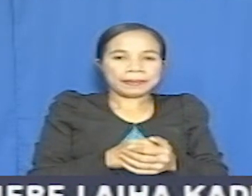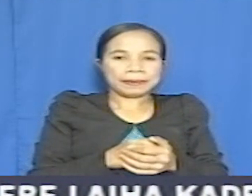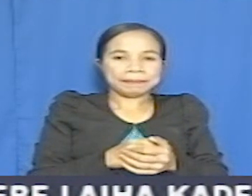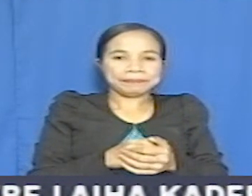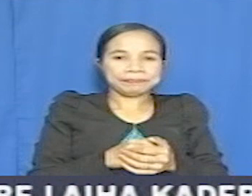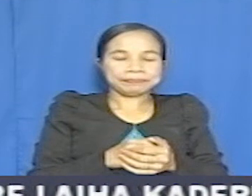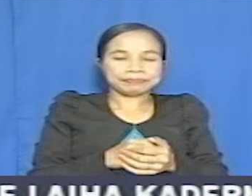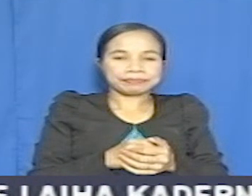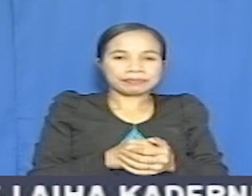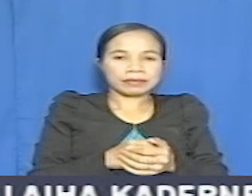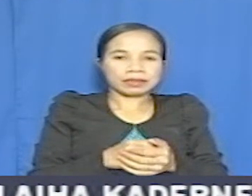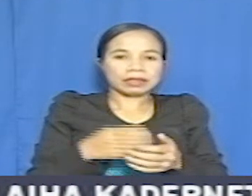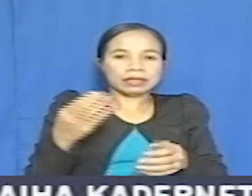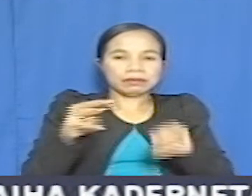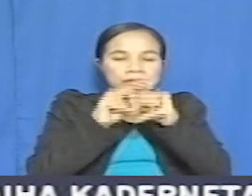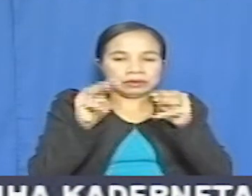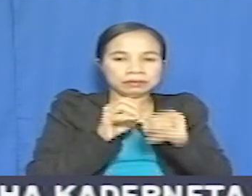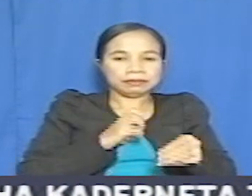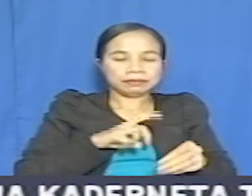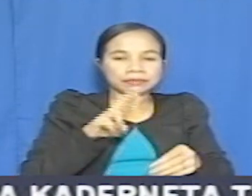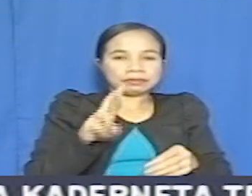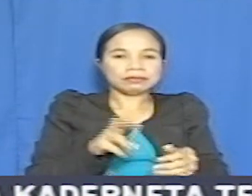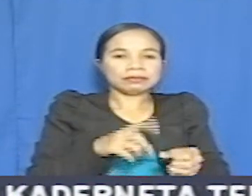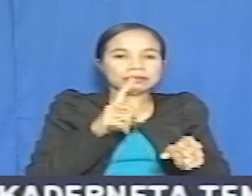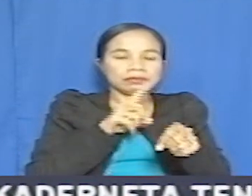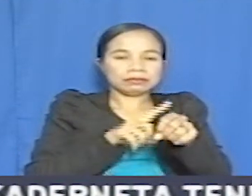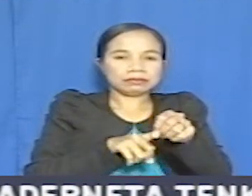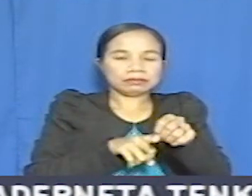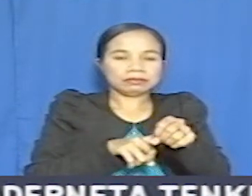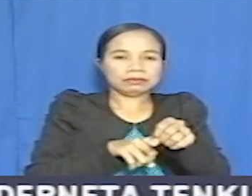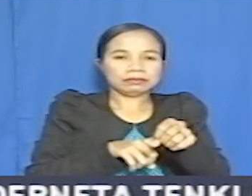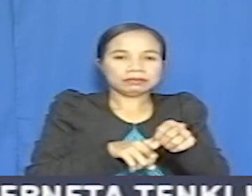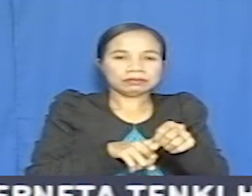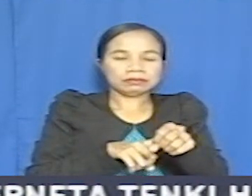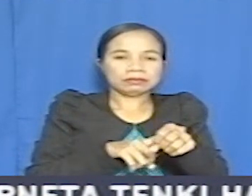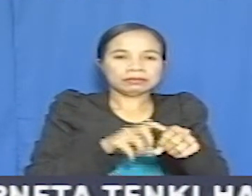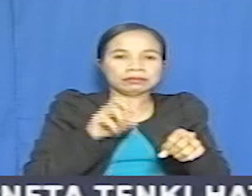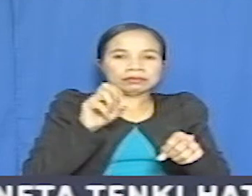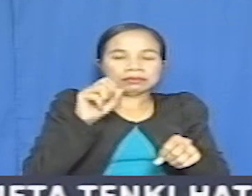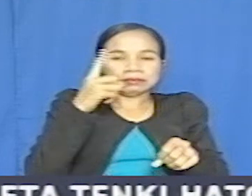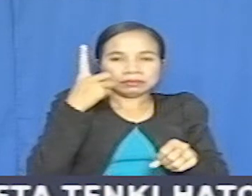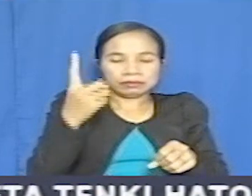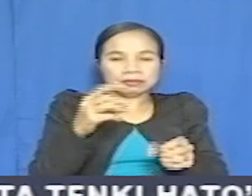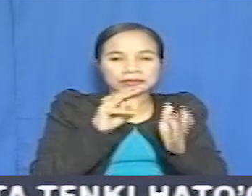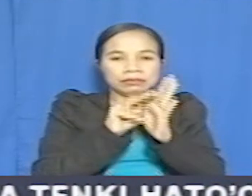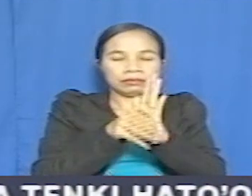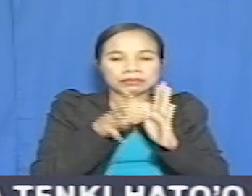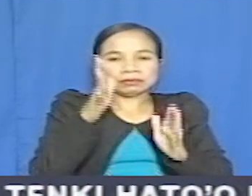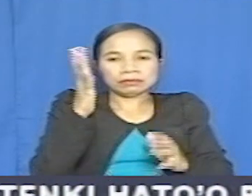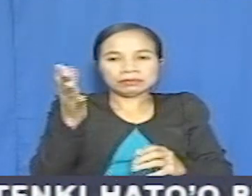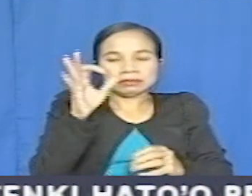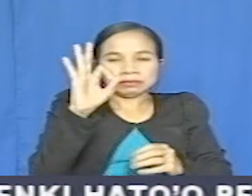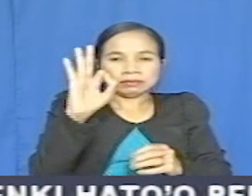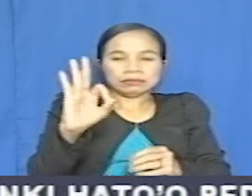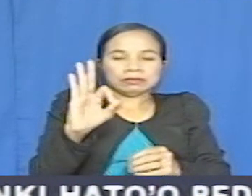Railaco e a município Hermera. Toó, horas, Sanul Resinida, Liu Minuto Limanulo